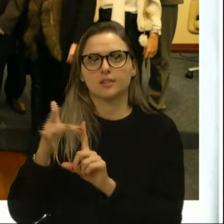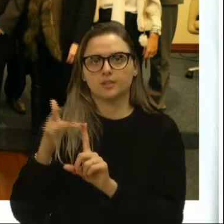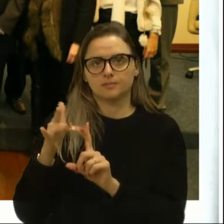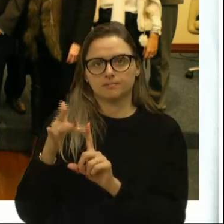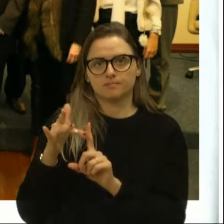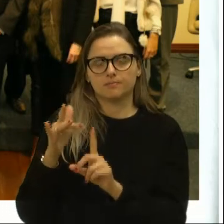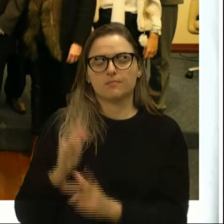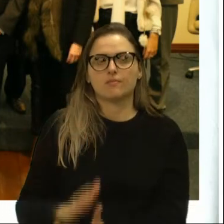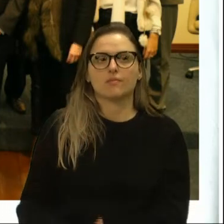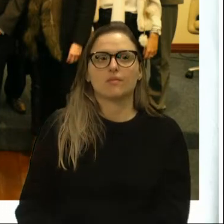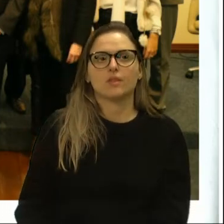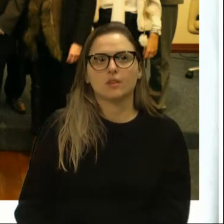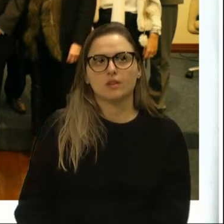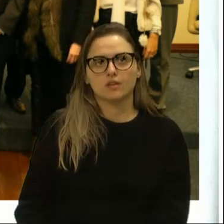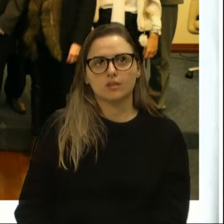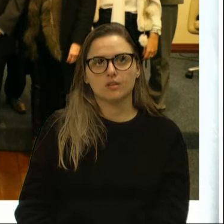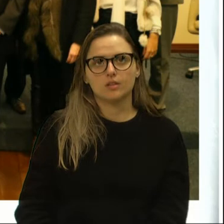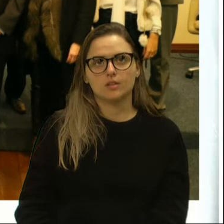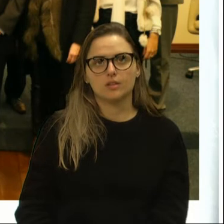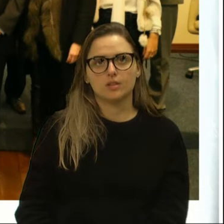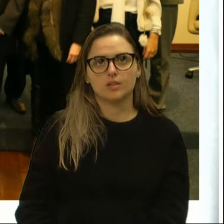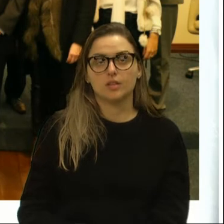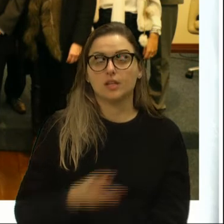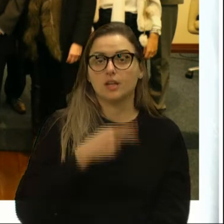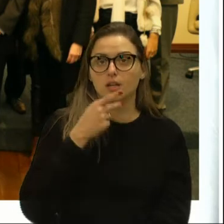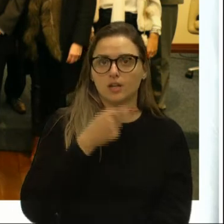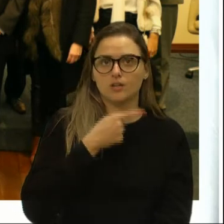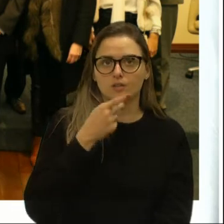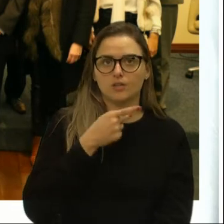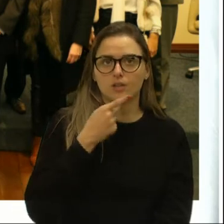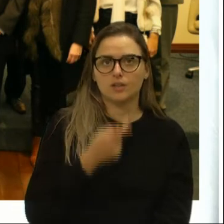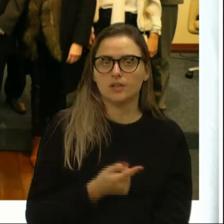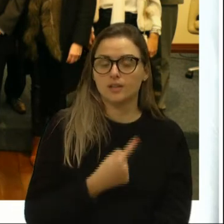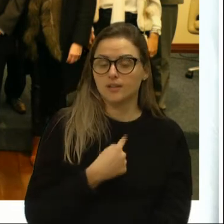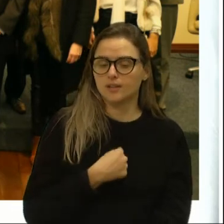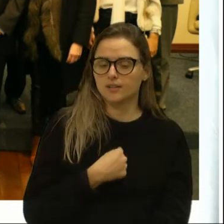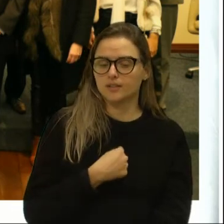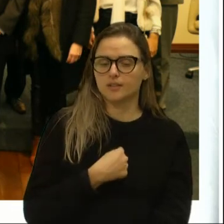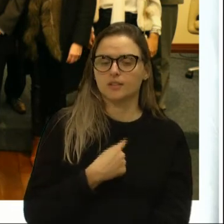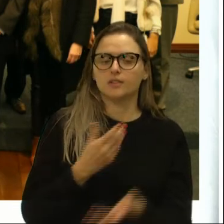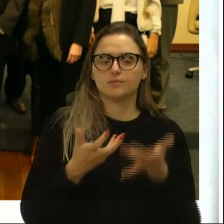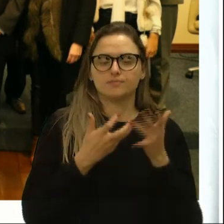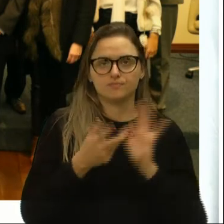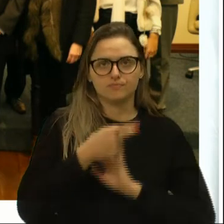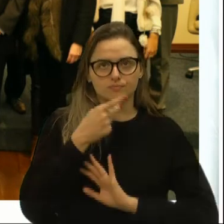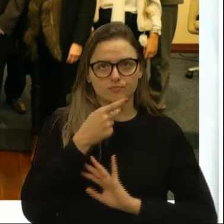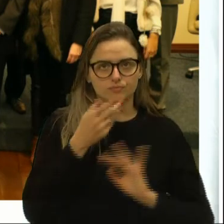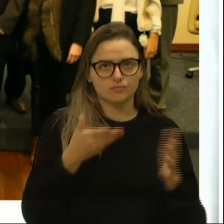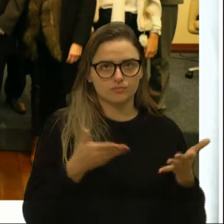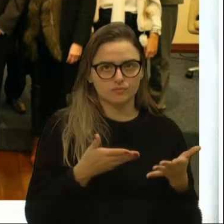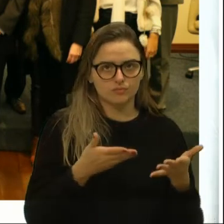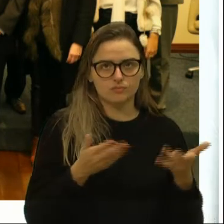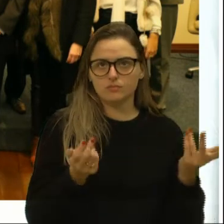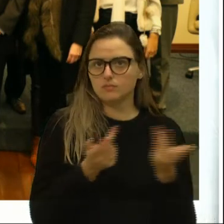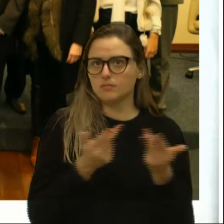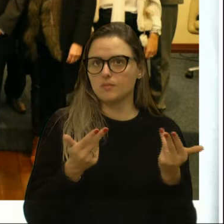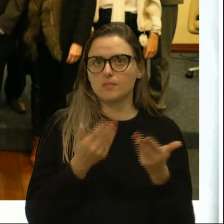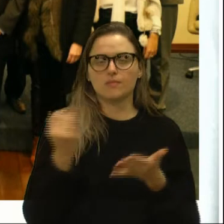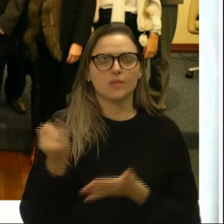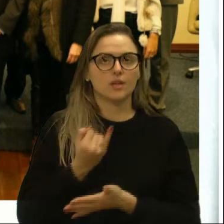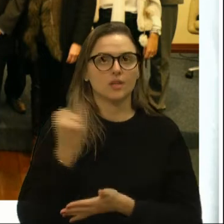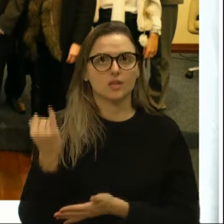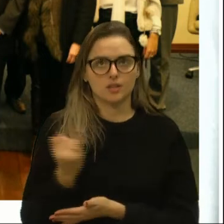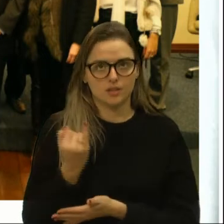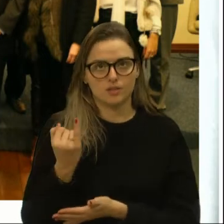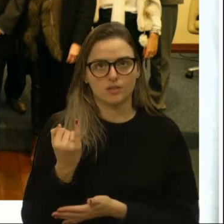né? Uma fala que eu quero destacar é uma coisa importante assim,